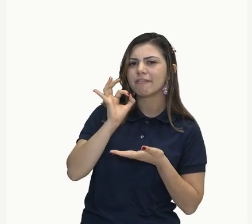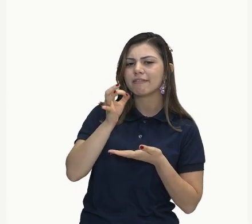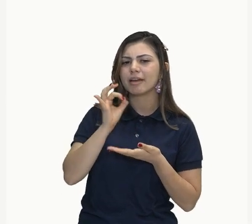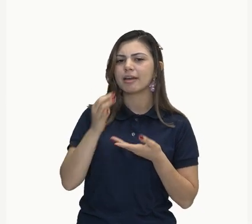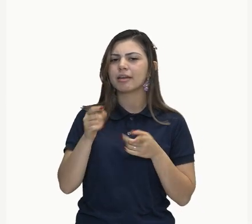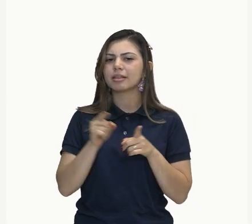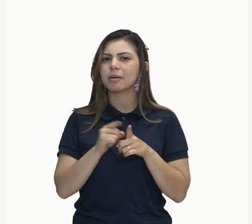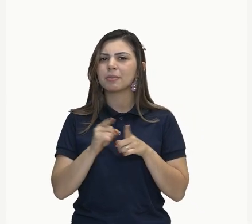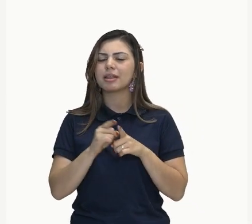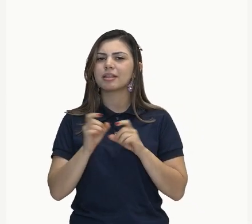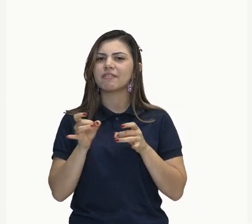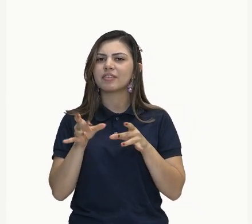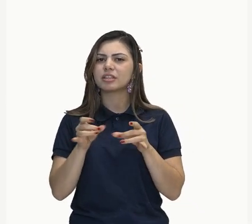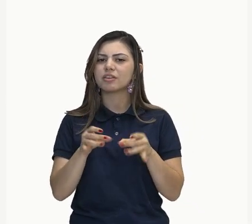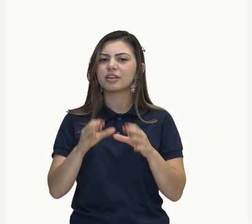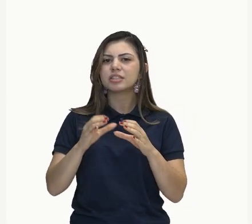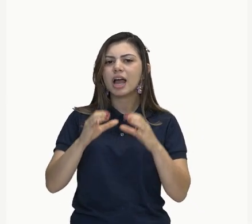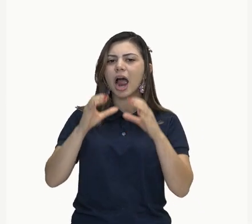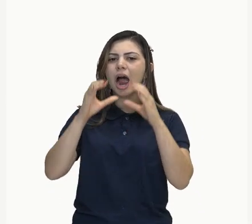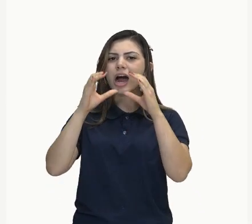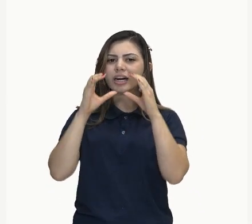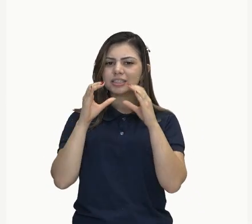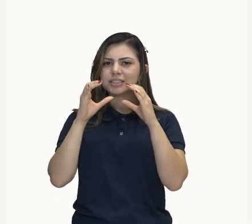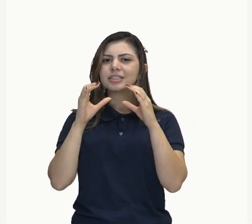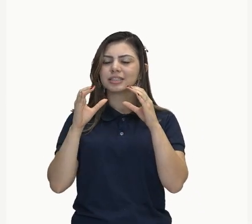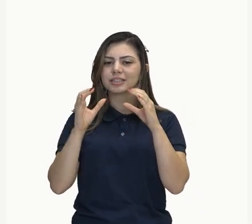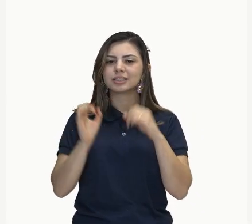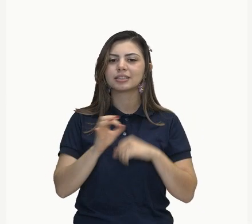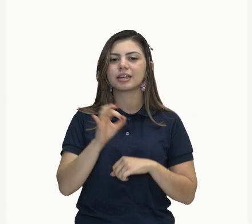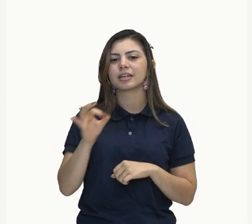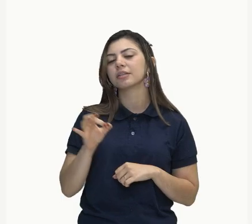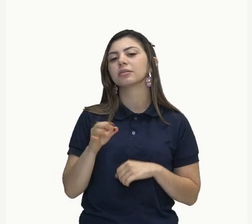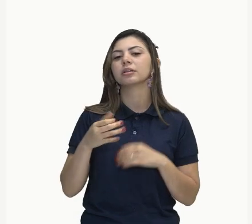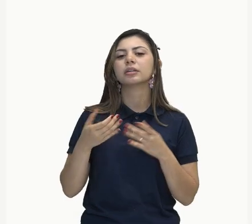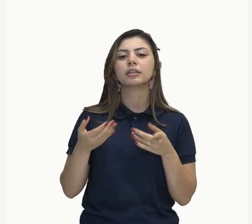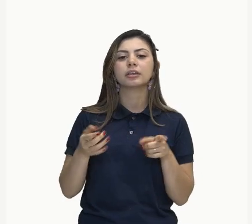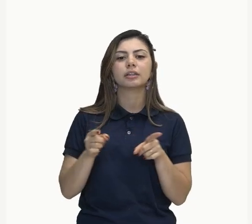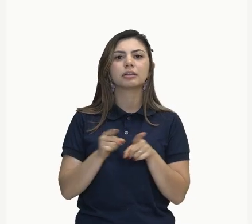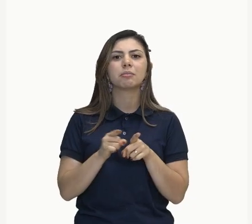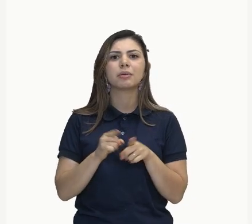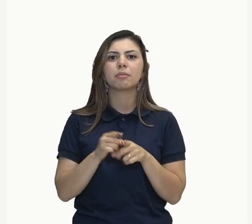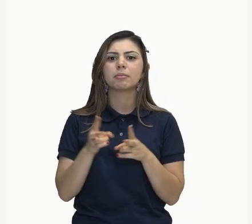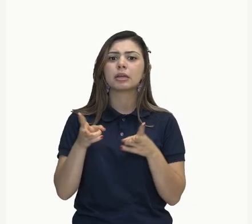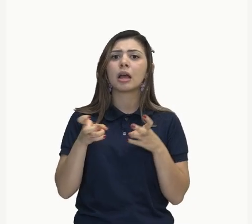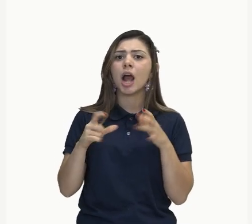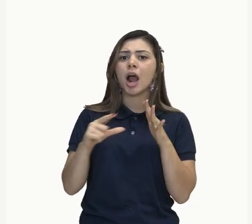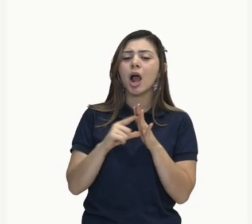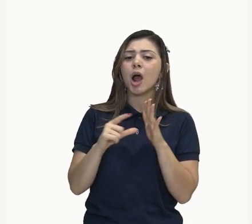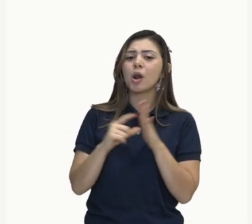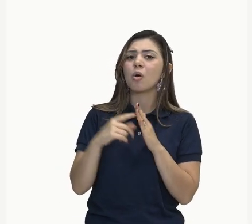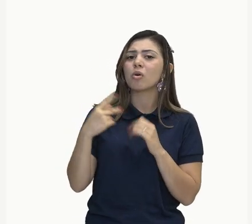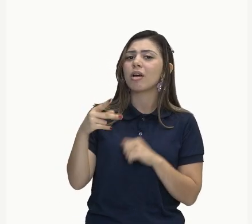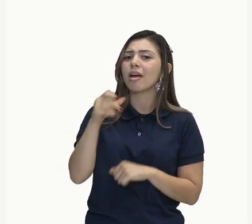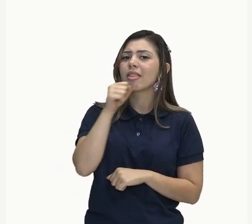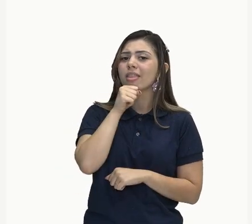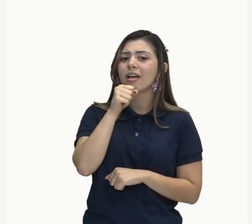uma hamburgueria mais elitizada e a quitanda da Dona Maria, por ser,